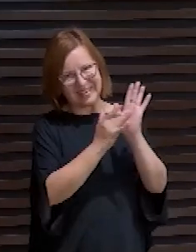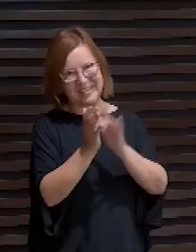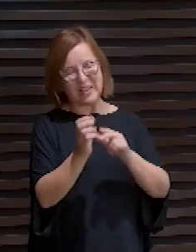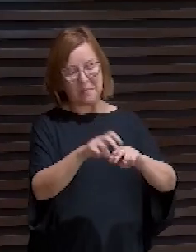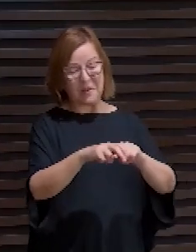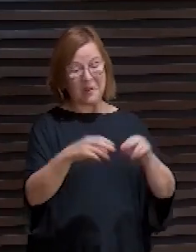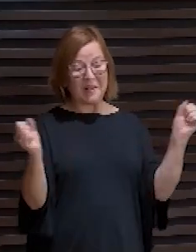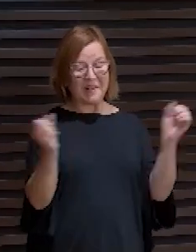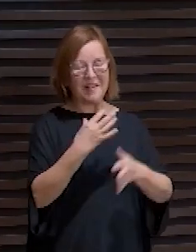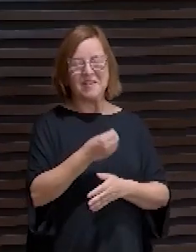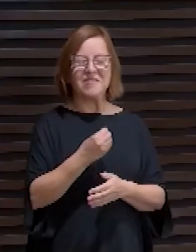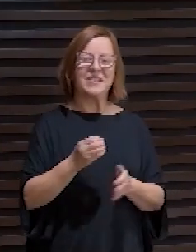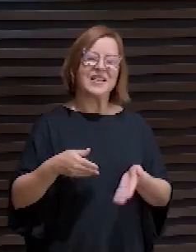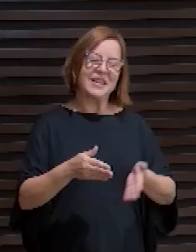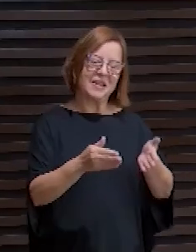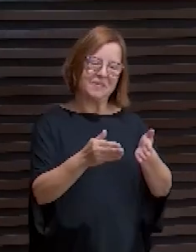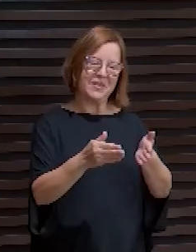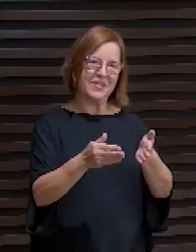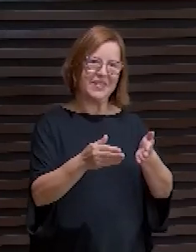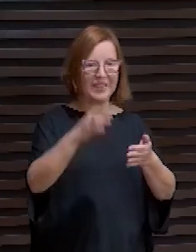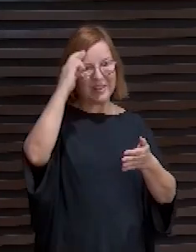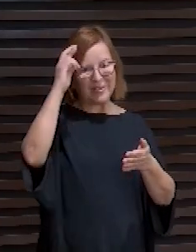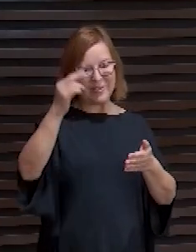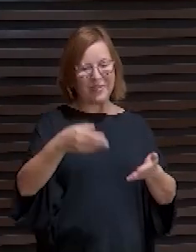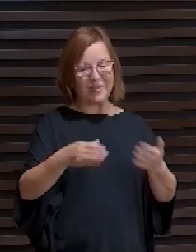novo e vivo caminho que Ele nos consagrou pelo